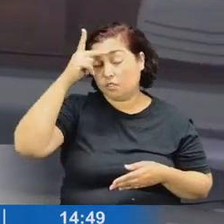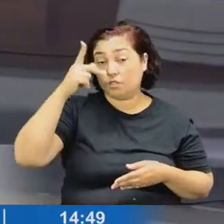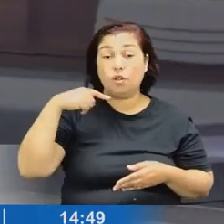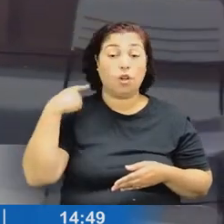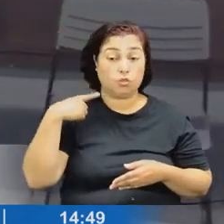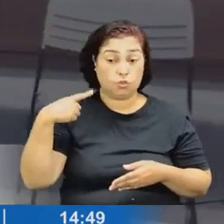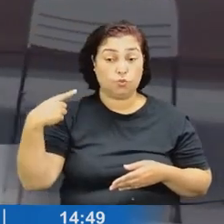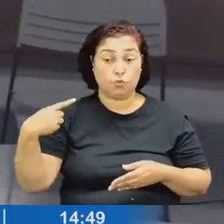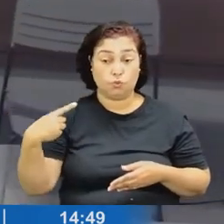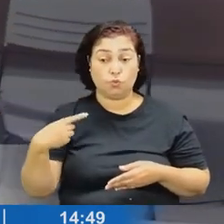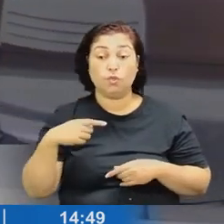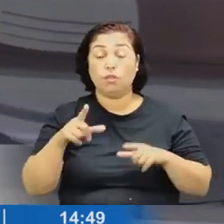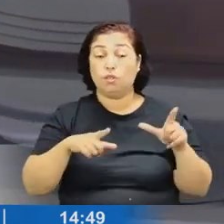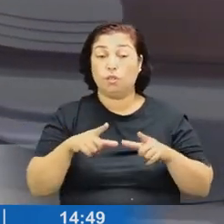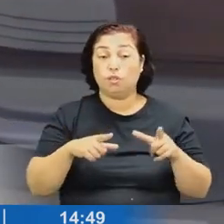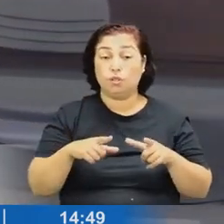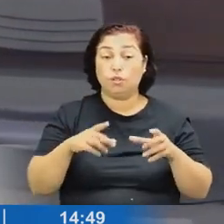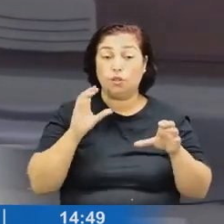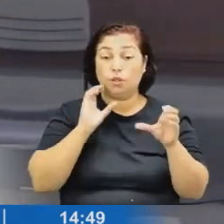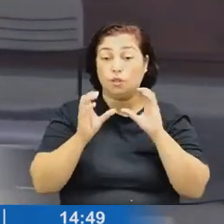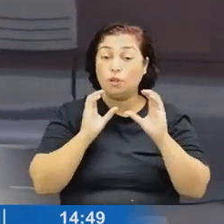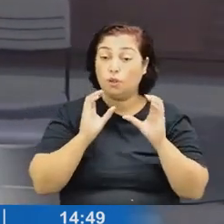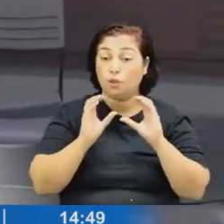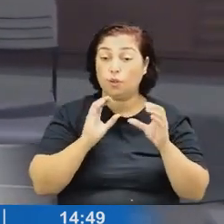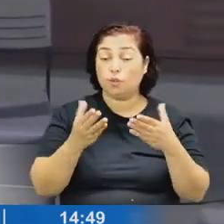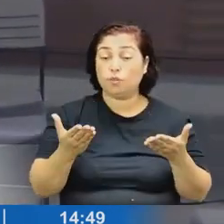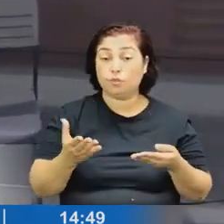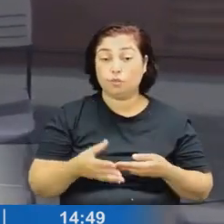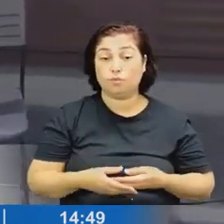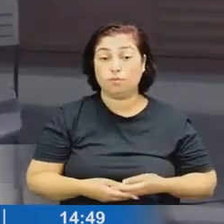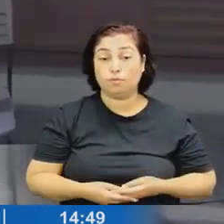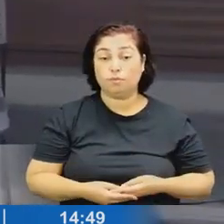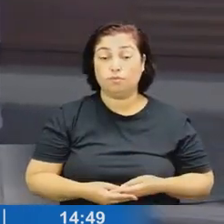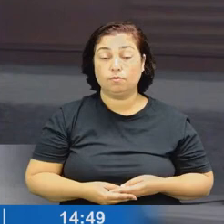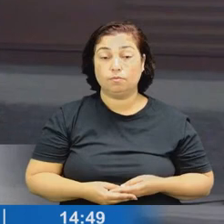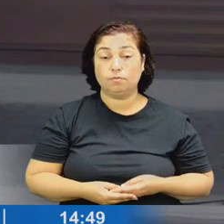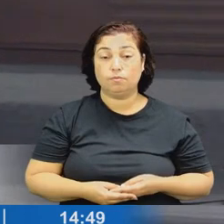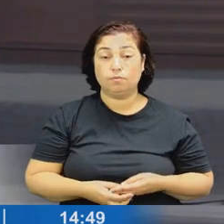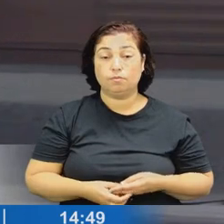muito com a comunicação ele é do direito trabalha muito com a comunicação no gabinete